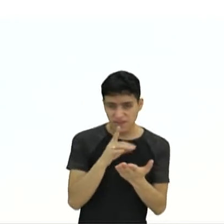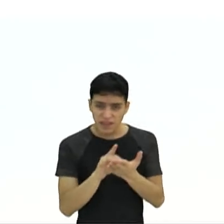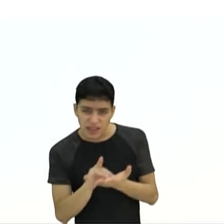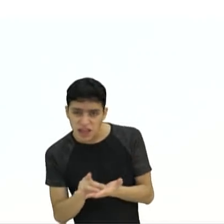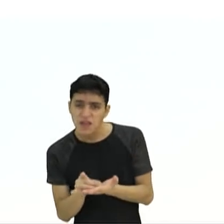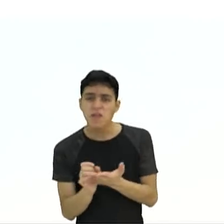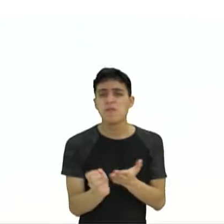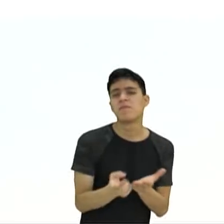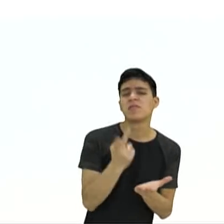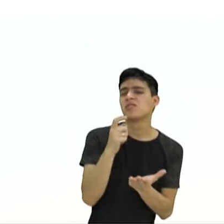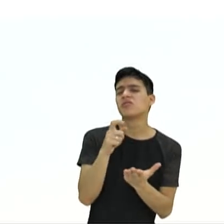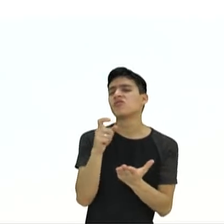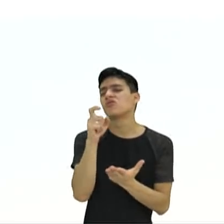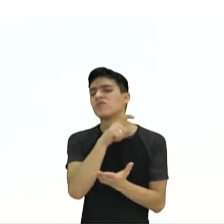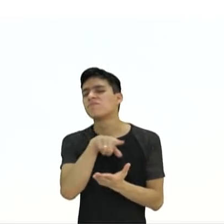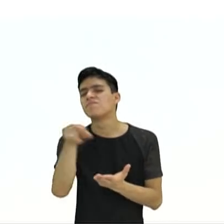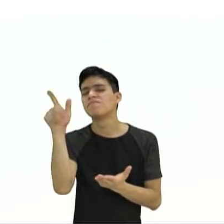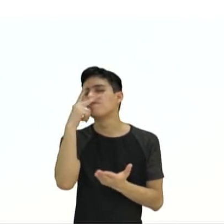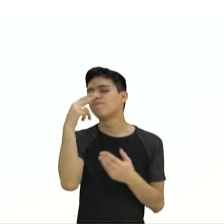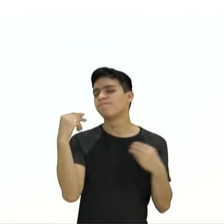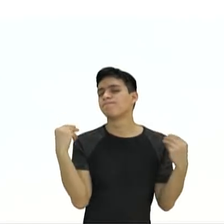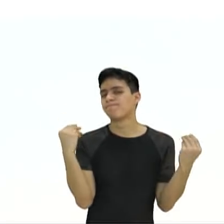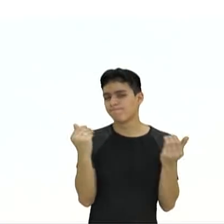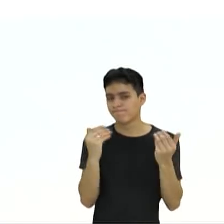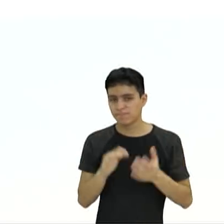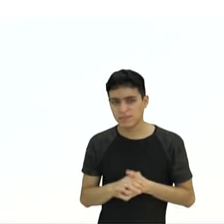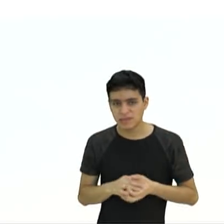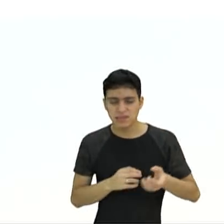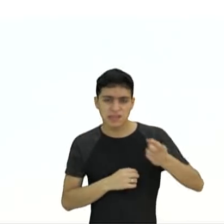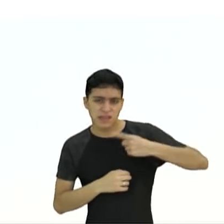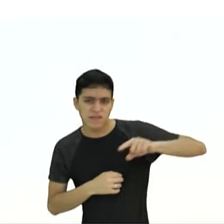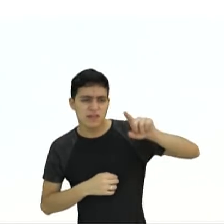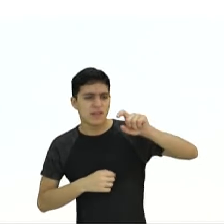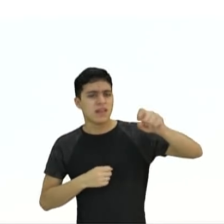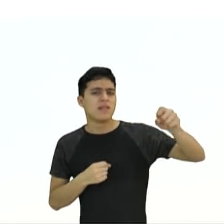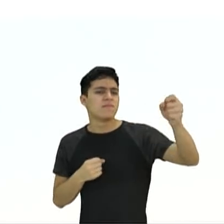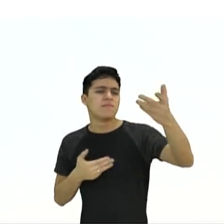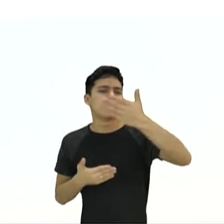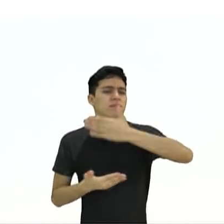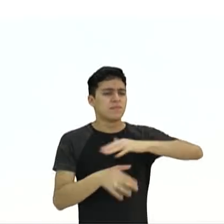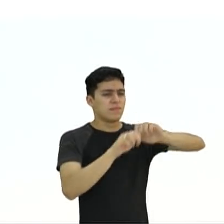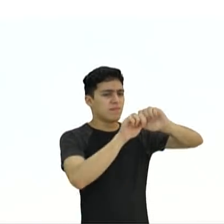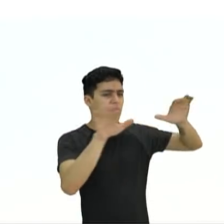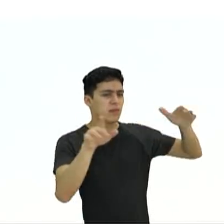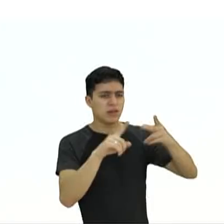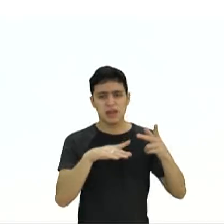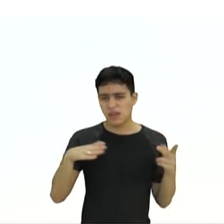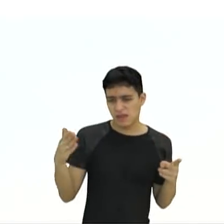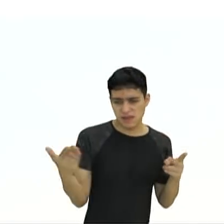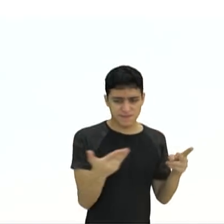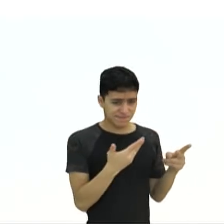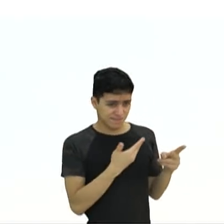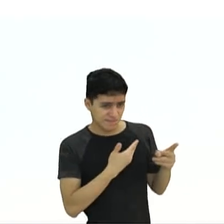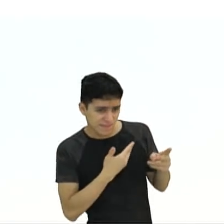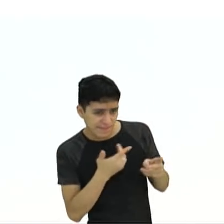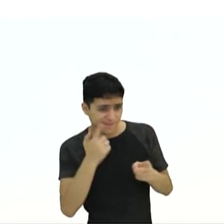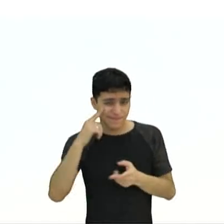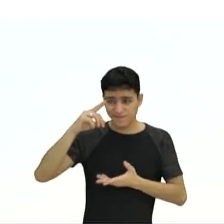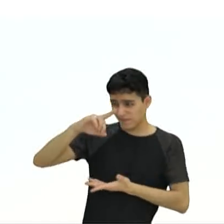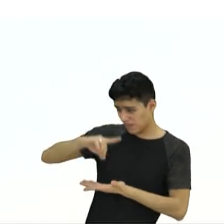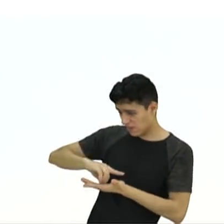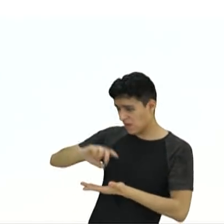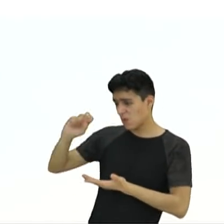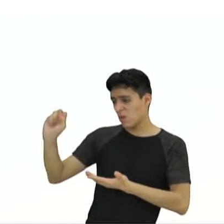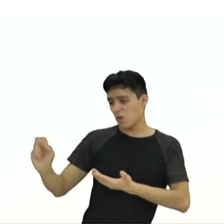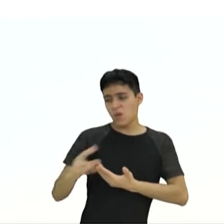verdade ou é uma mentira? Você ia passar para frente, para os seus amigos, seus parentes ver, como verdade, ou você